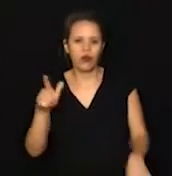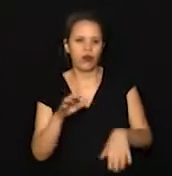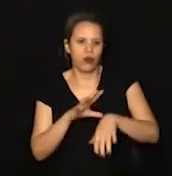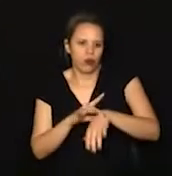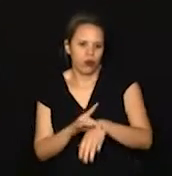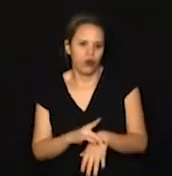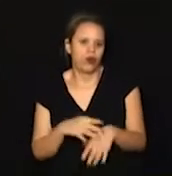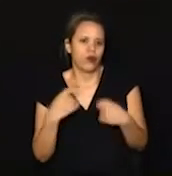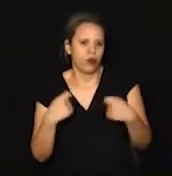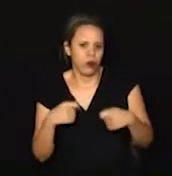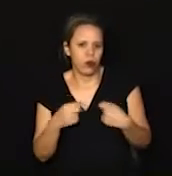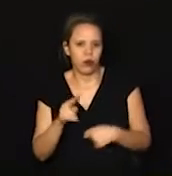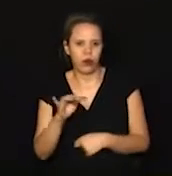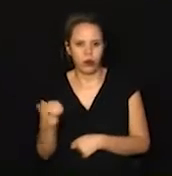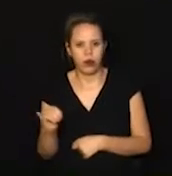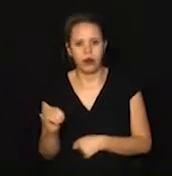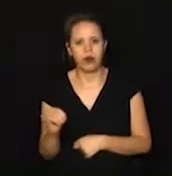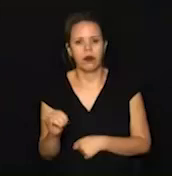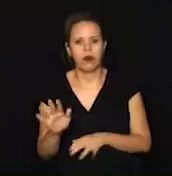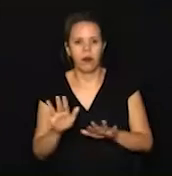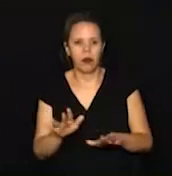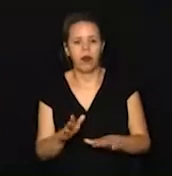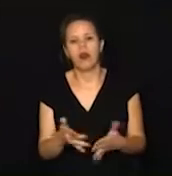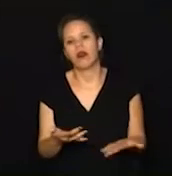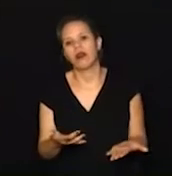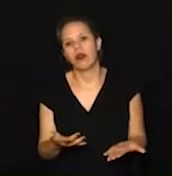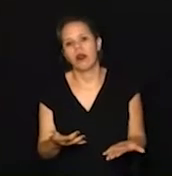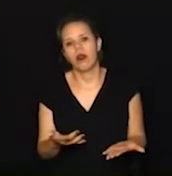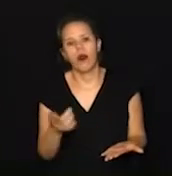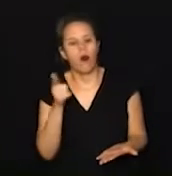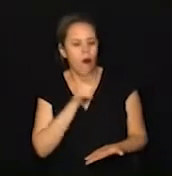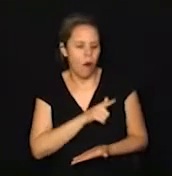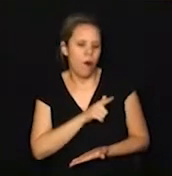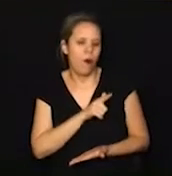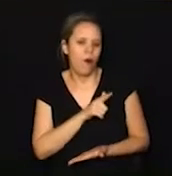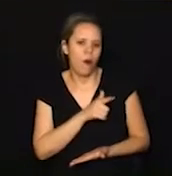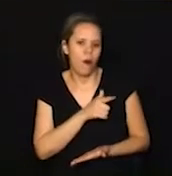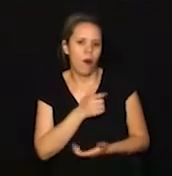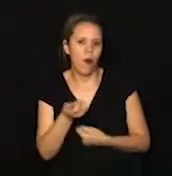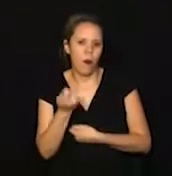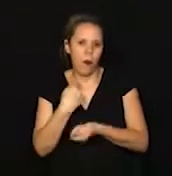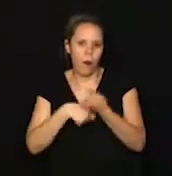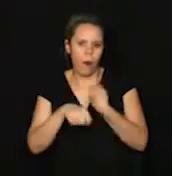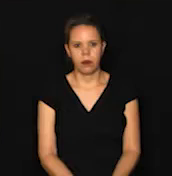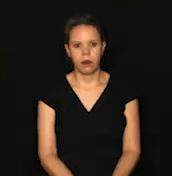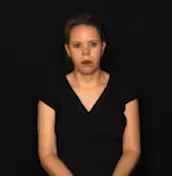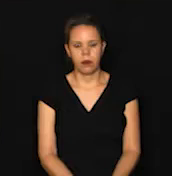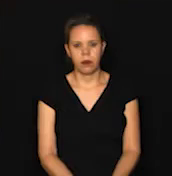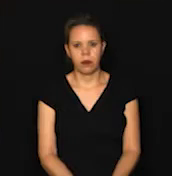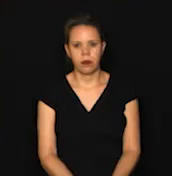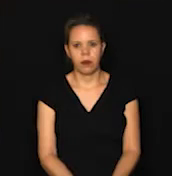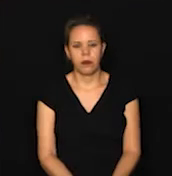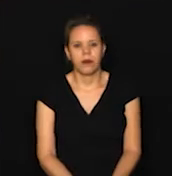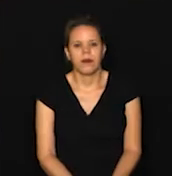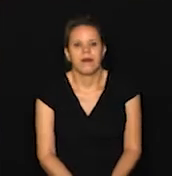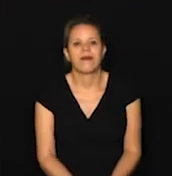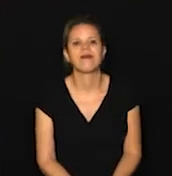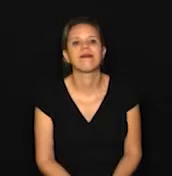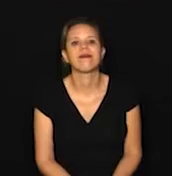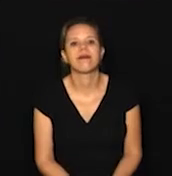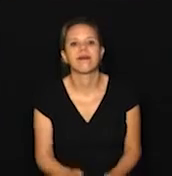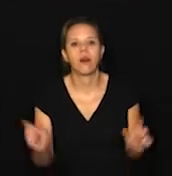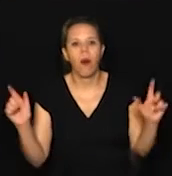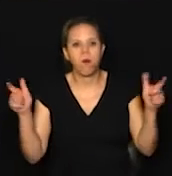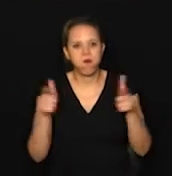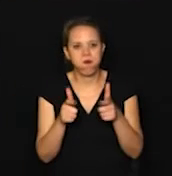que vão precisar de UTI, mas felizmente a gente já conseguiu administrar essa situação. Redução,